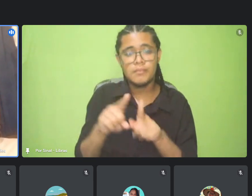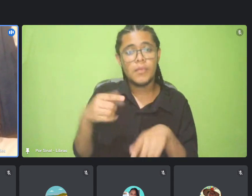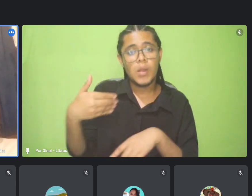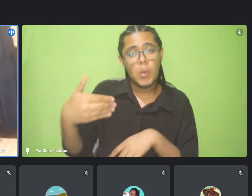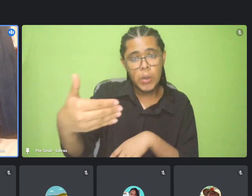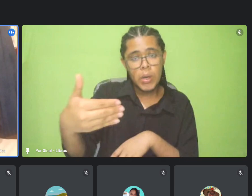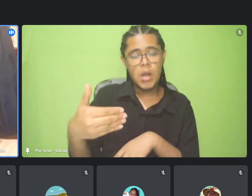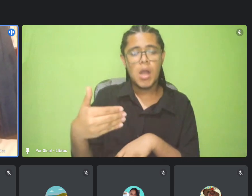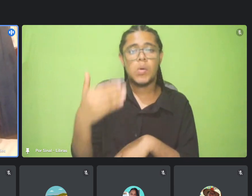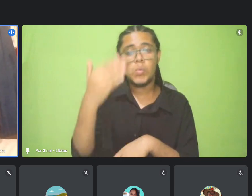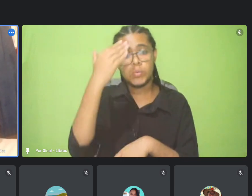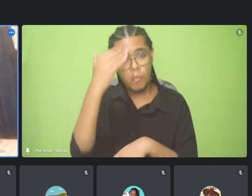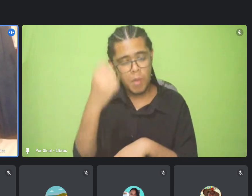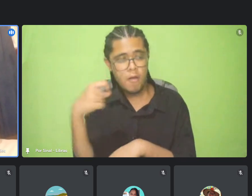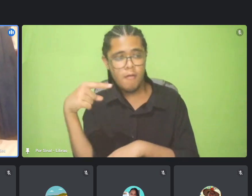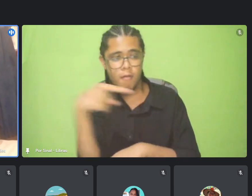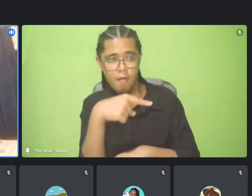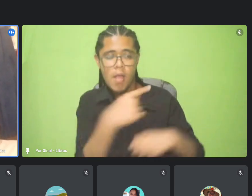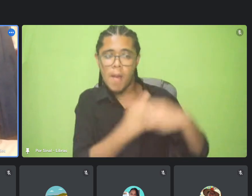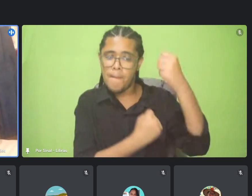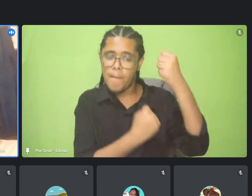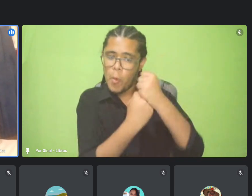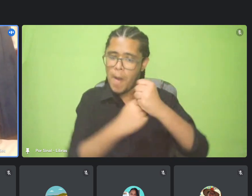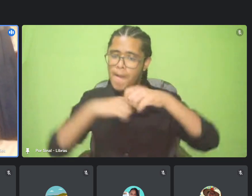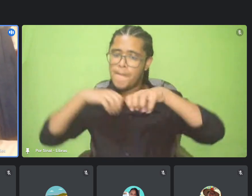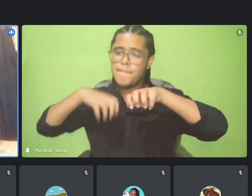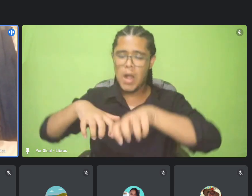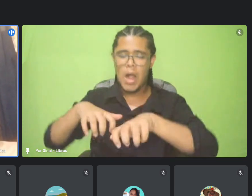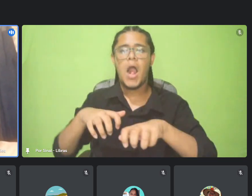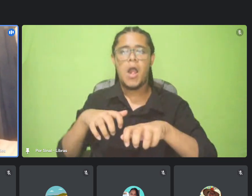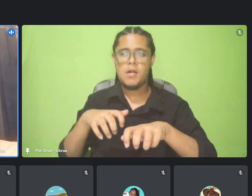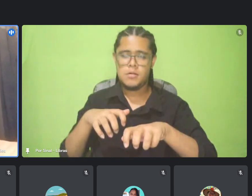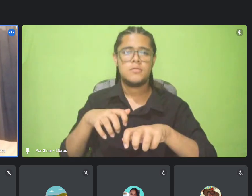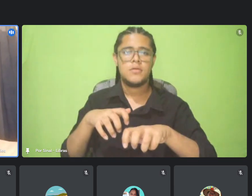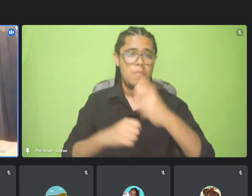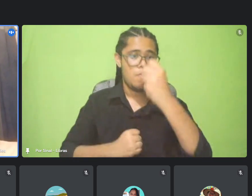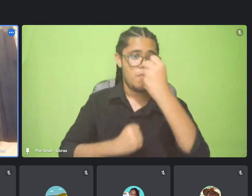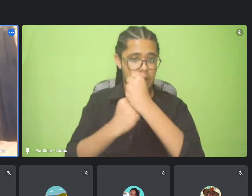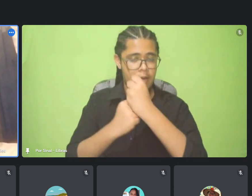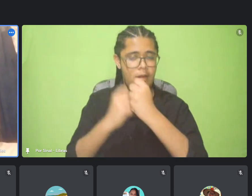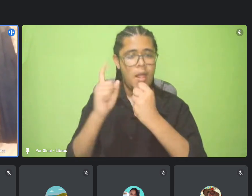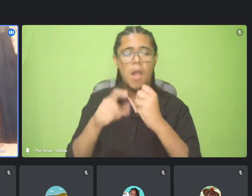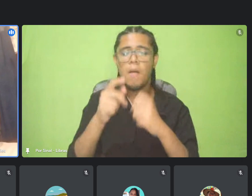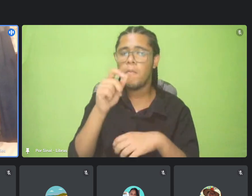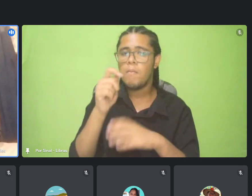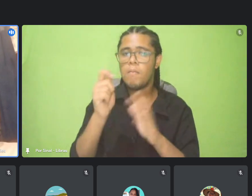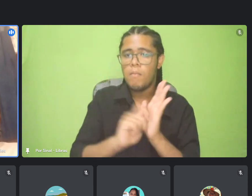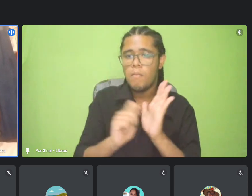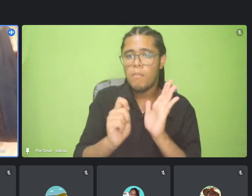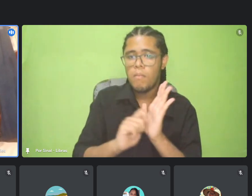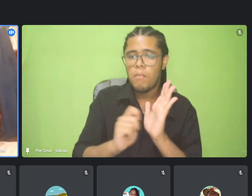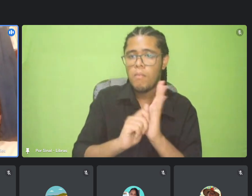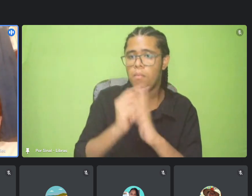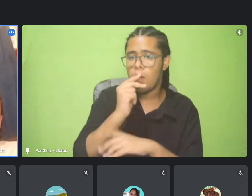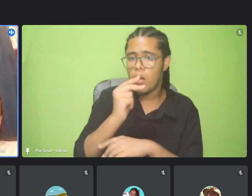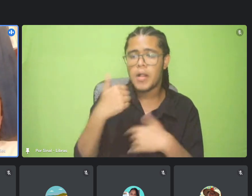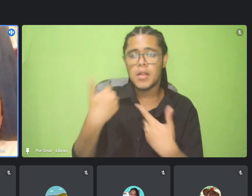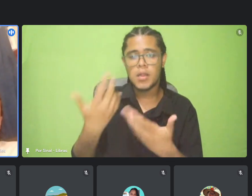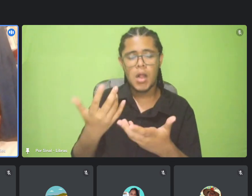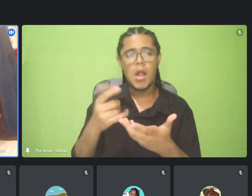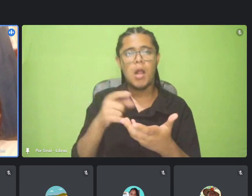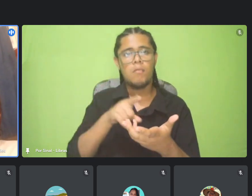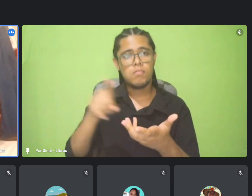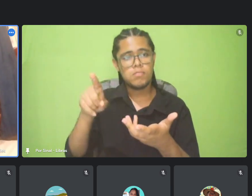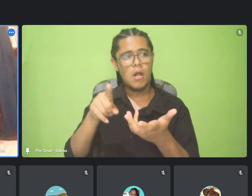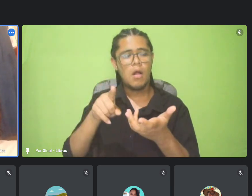souberam de que ele estava apoiando o movimento social Marcha da Maconha, ele foi questionado em plenária de que